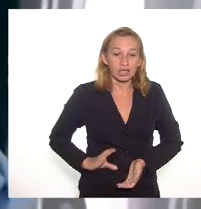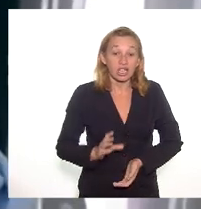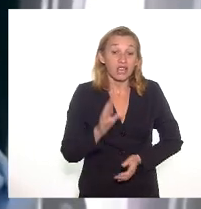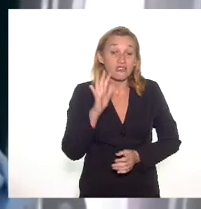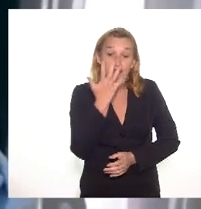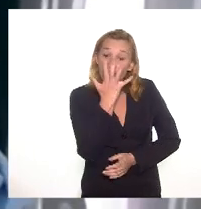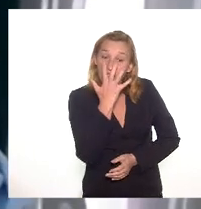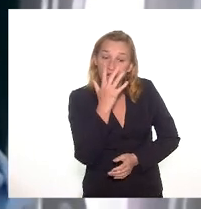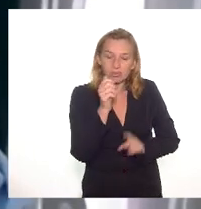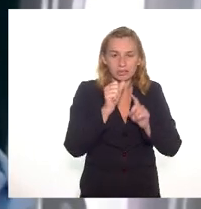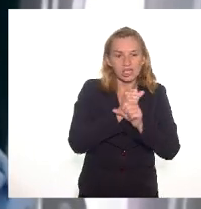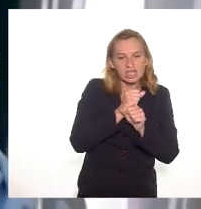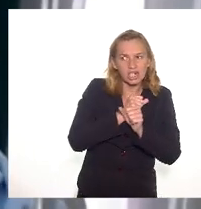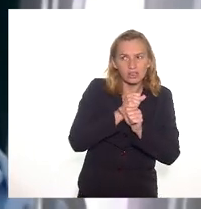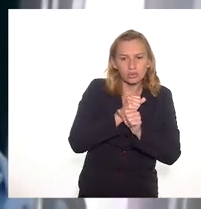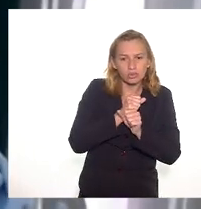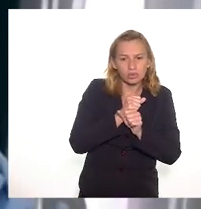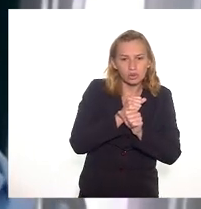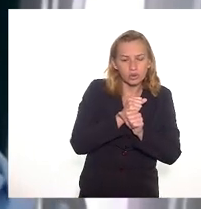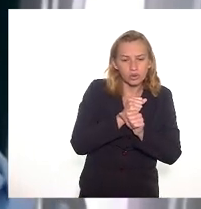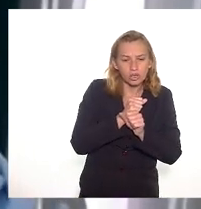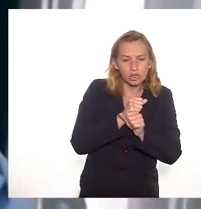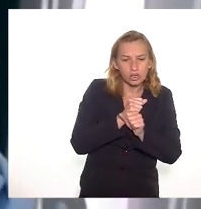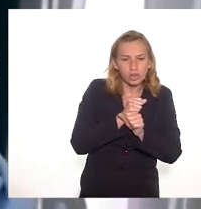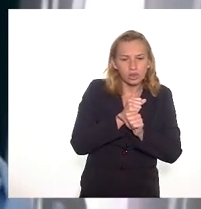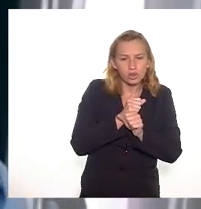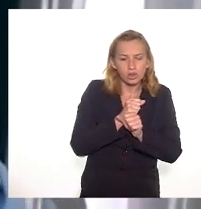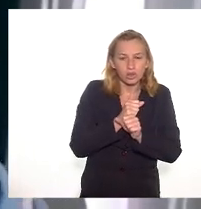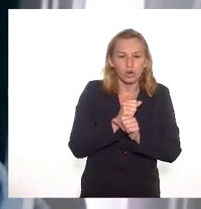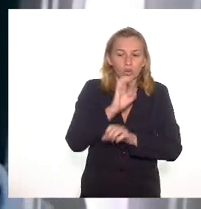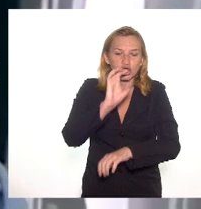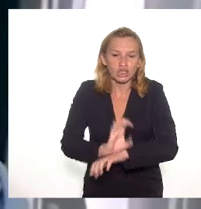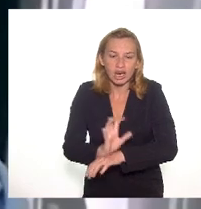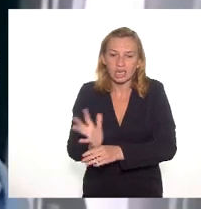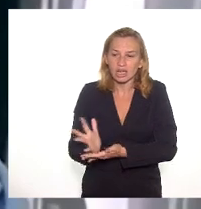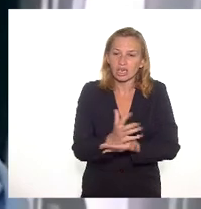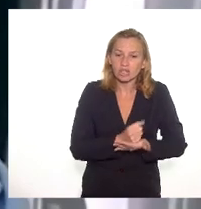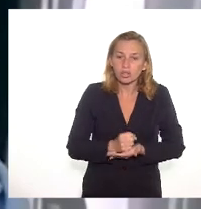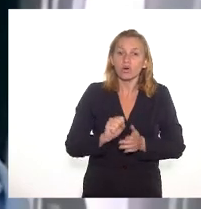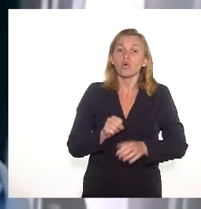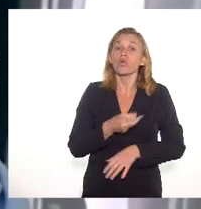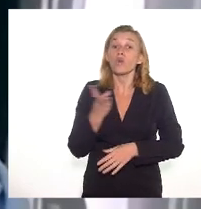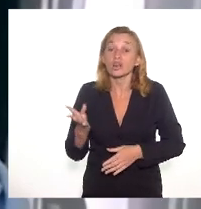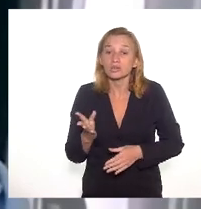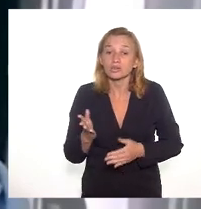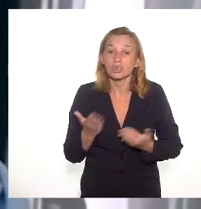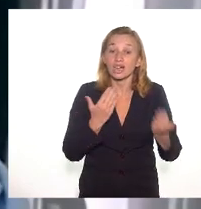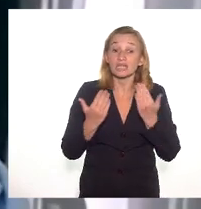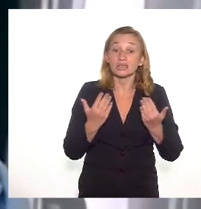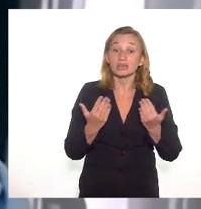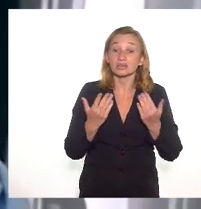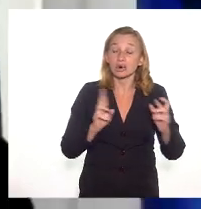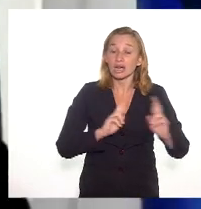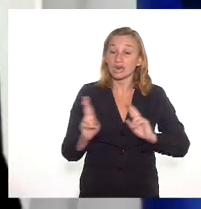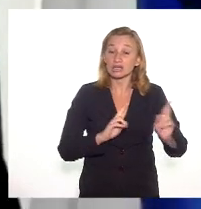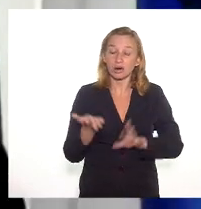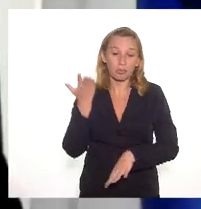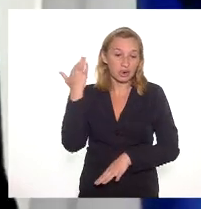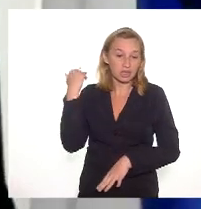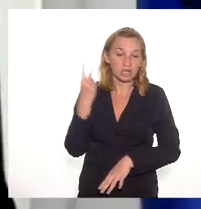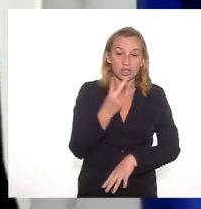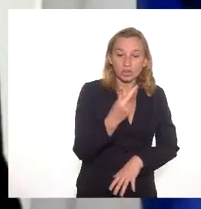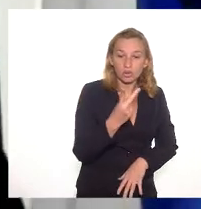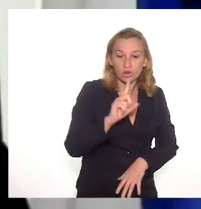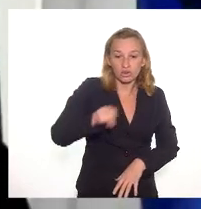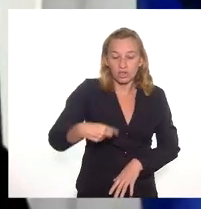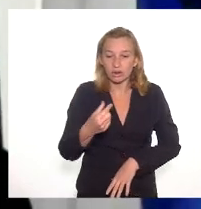em fevereiro desse ano, o Estado arrecadou quanto em relação ao último trimestre do ano passado? Arrecadou 200